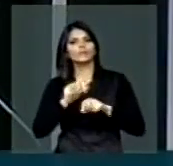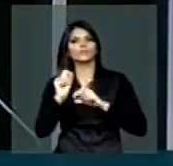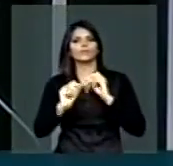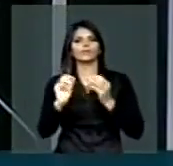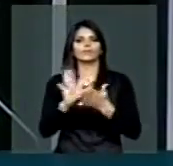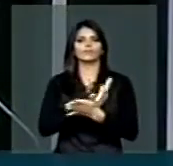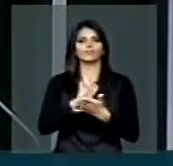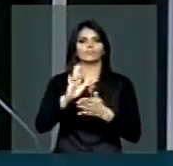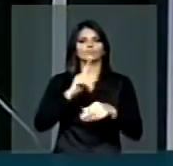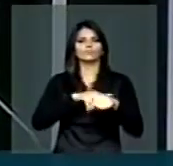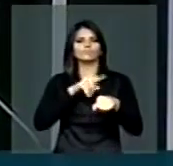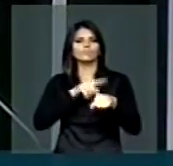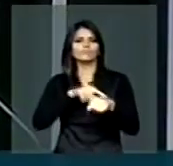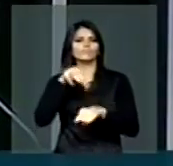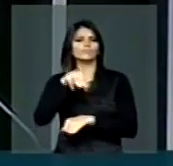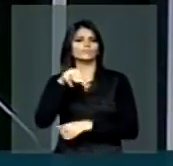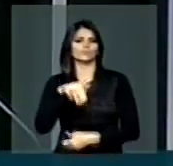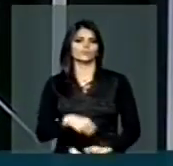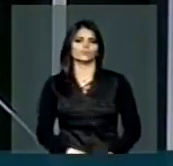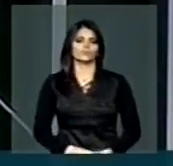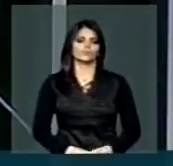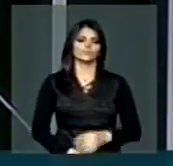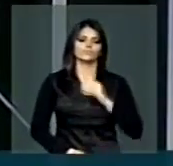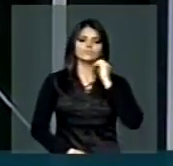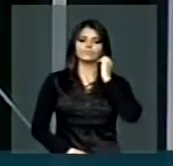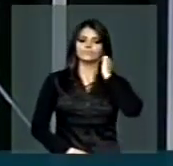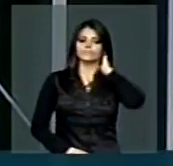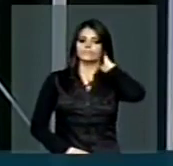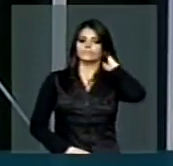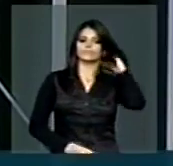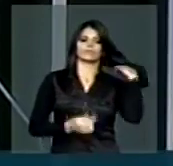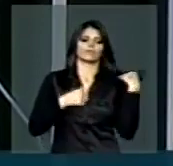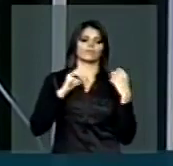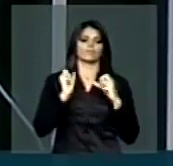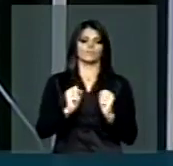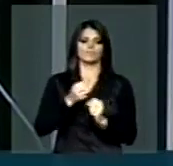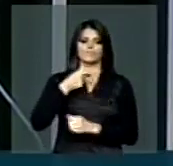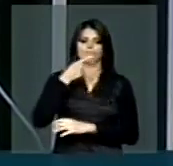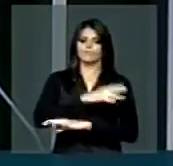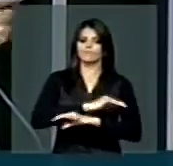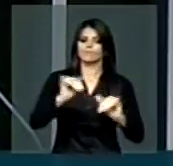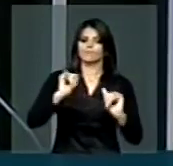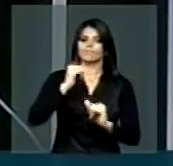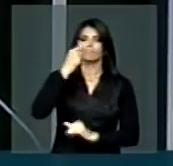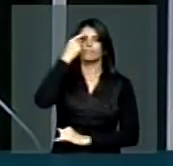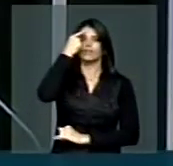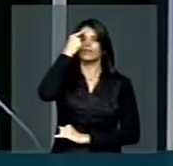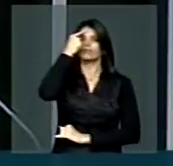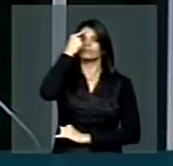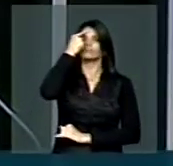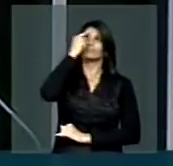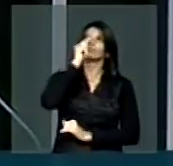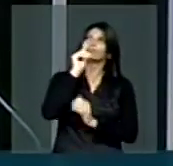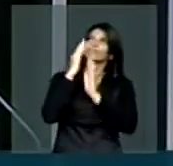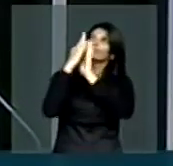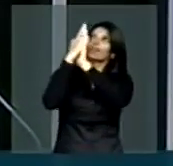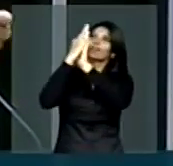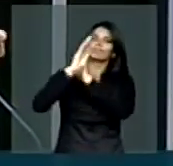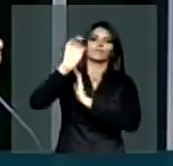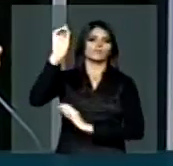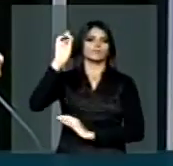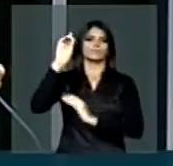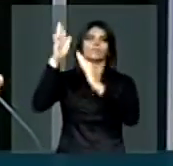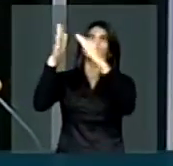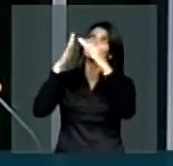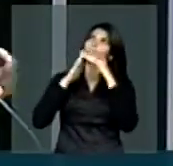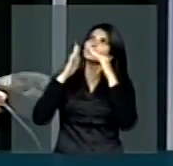alguns instantes, eu poder levar o meu pensamento ao Criador, para pedir para